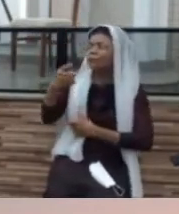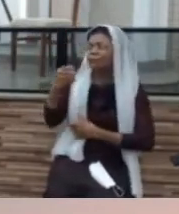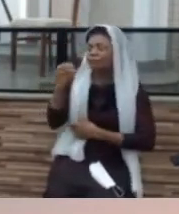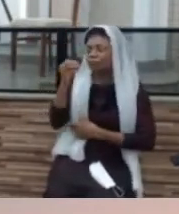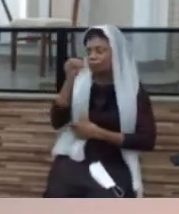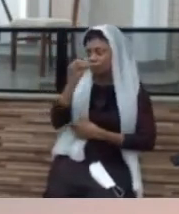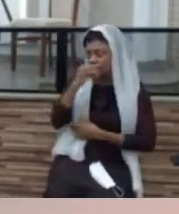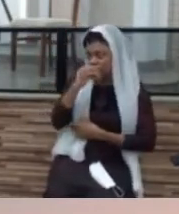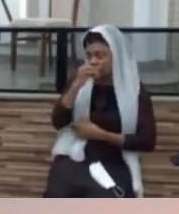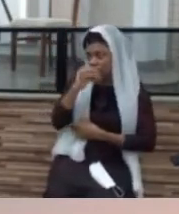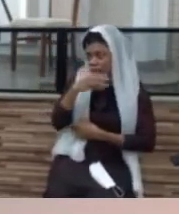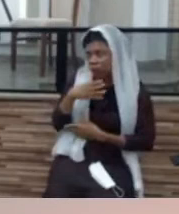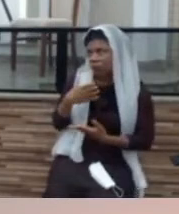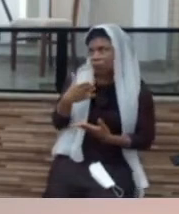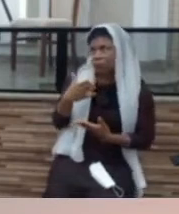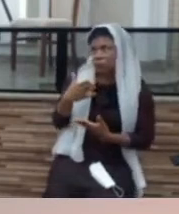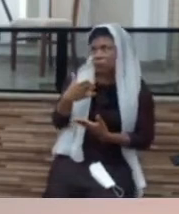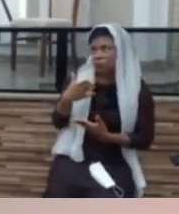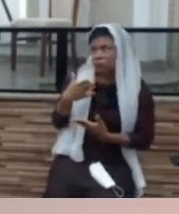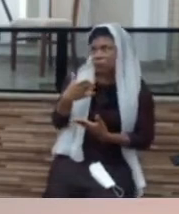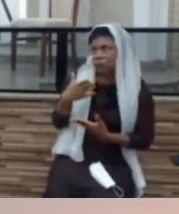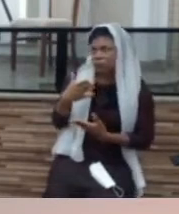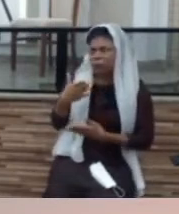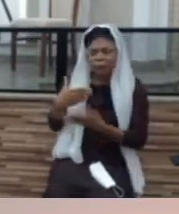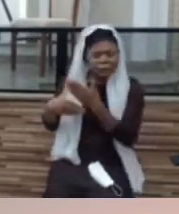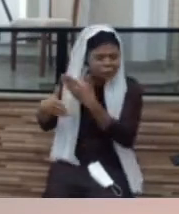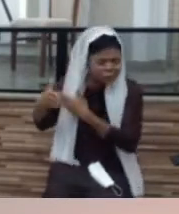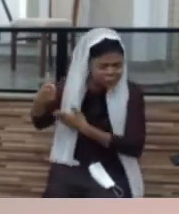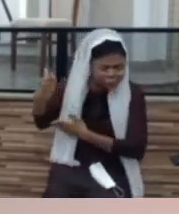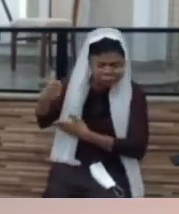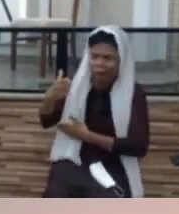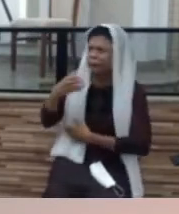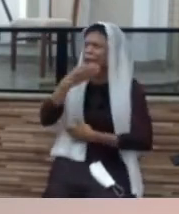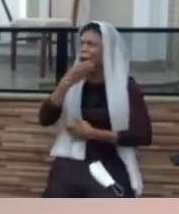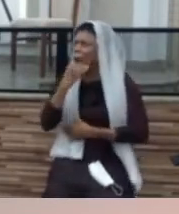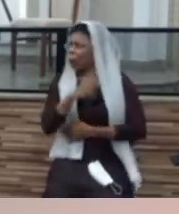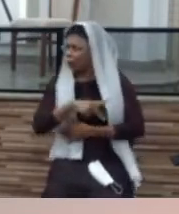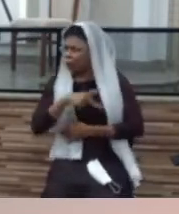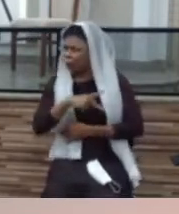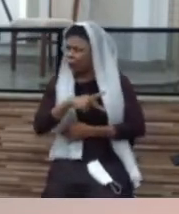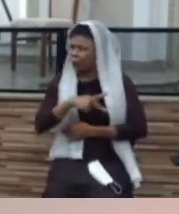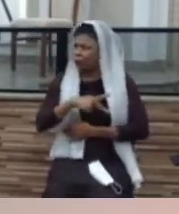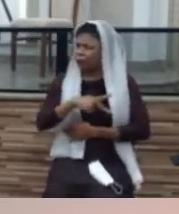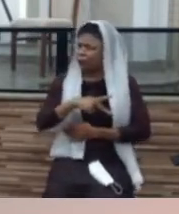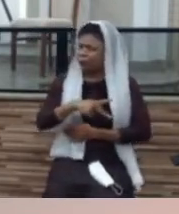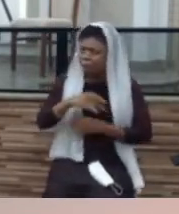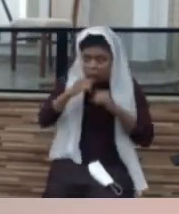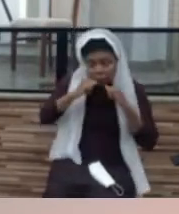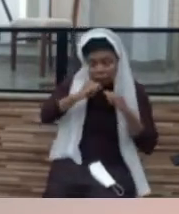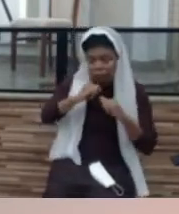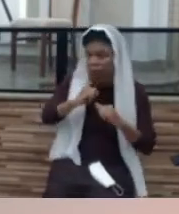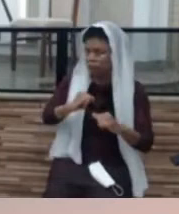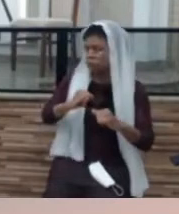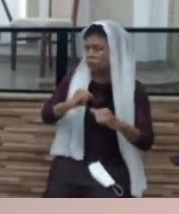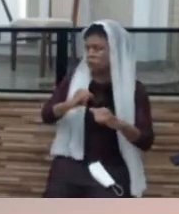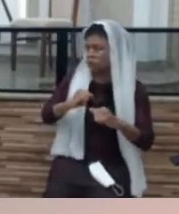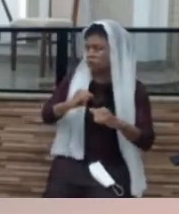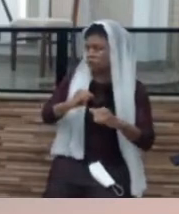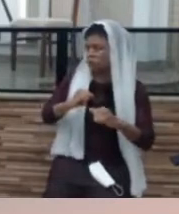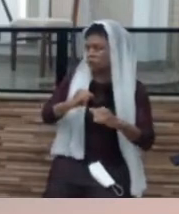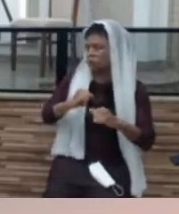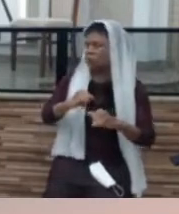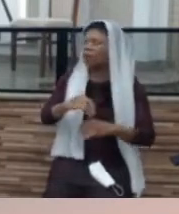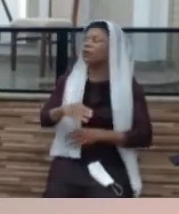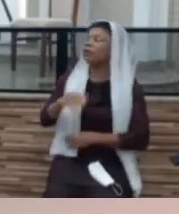na esperança. Sede pacientes na tribulação. Perseverai na oração. Alegrai-vos na esperança,